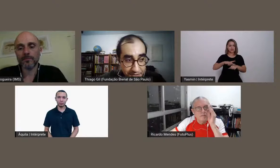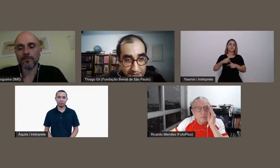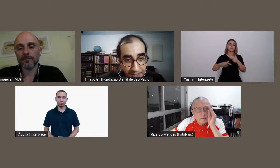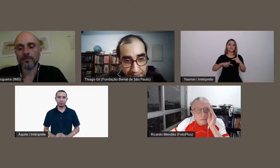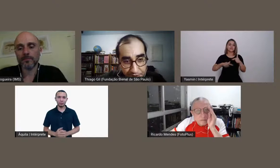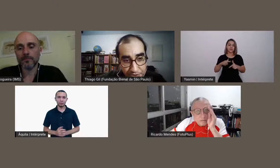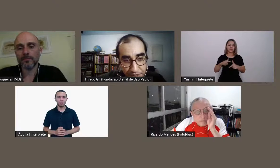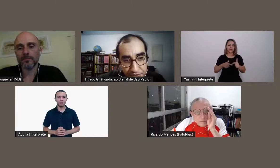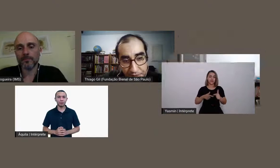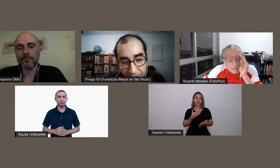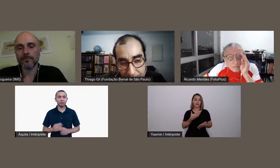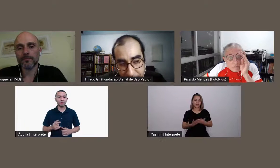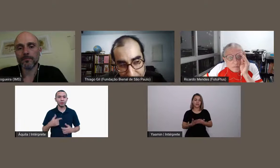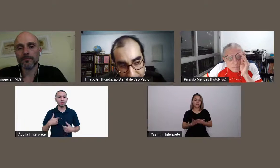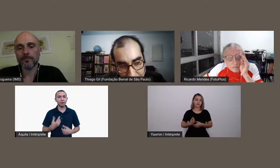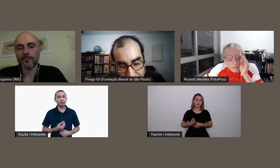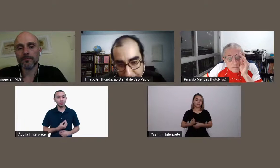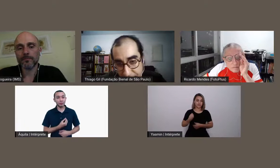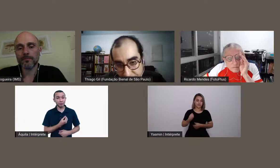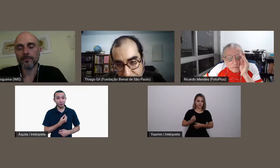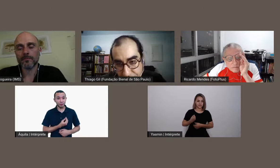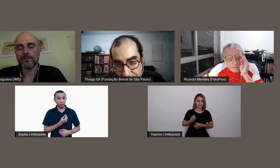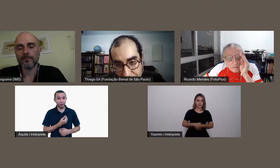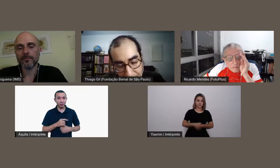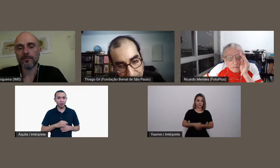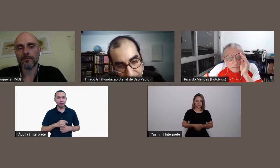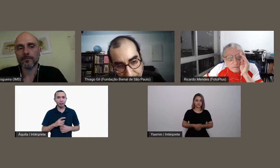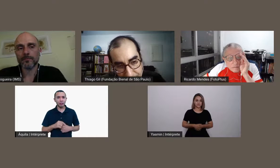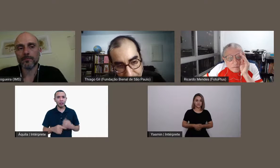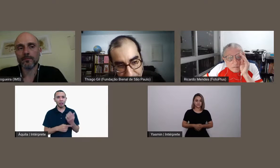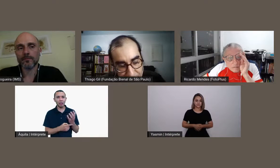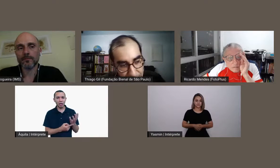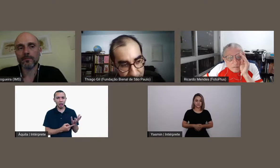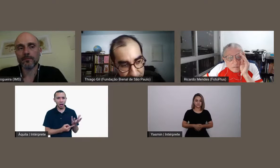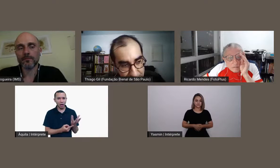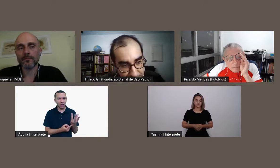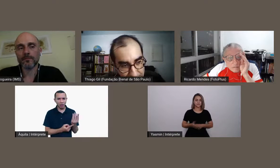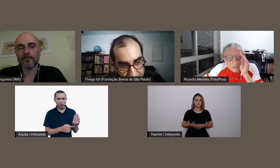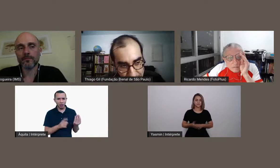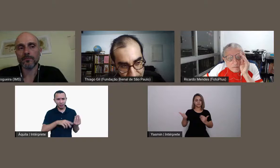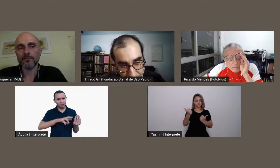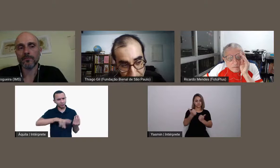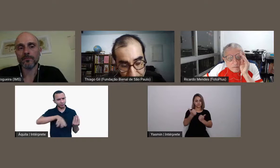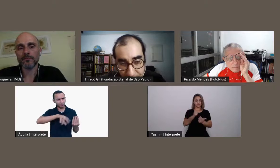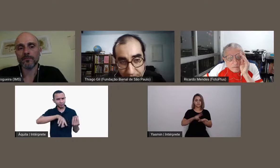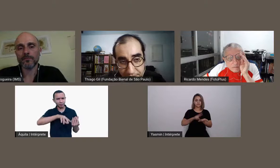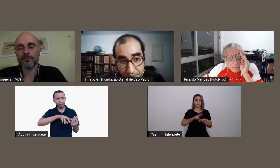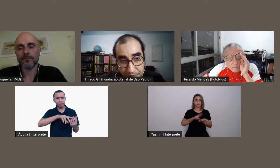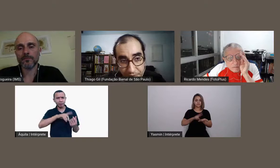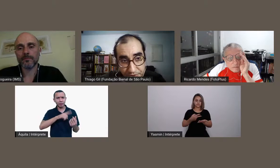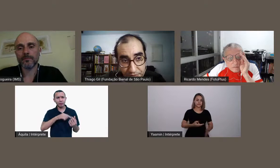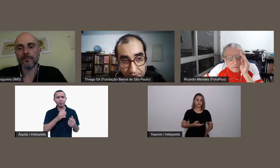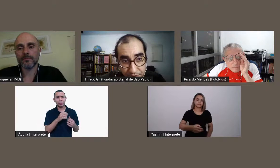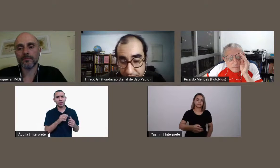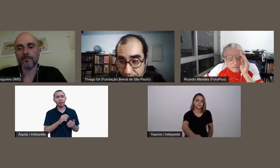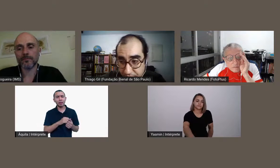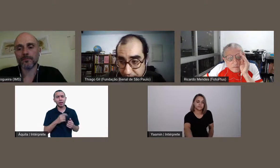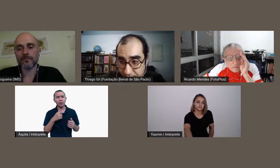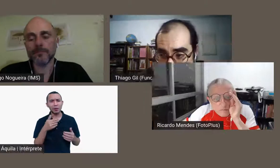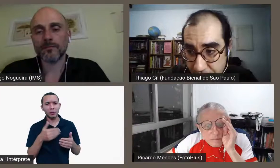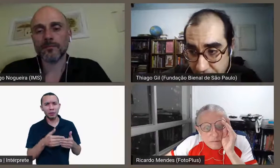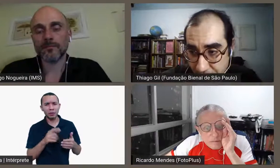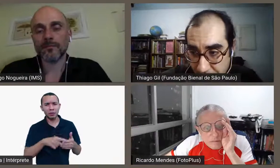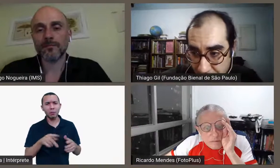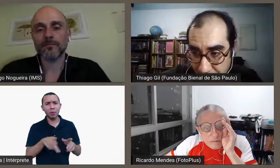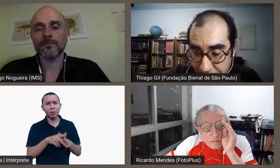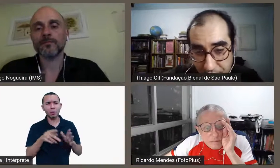que surpreendem na vida. E aí isso já não é mais, acho que isso já não é mais uma isso não pode ser mais aproximado ao